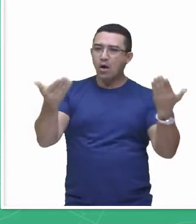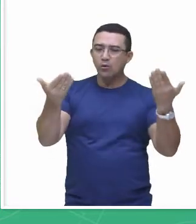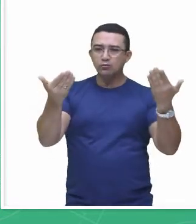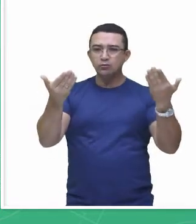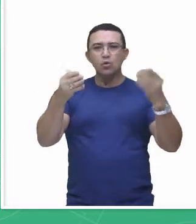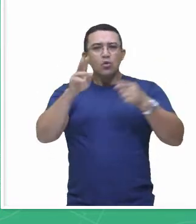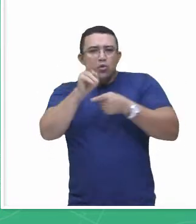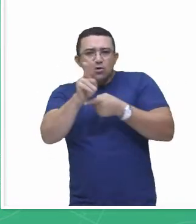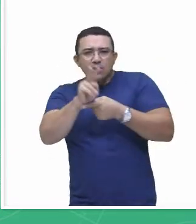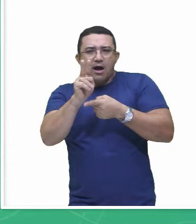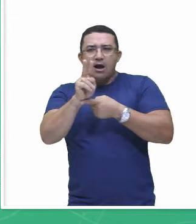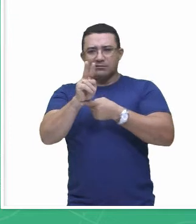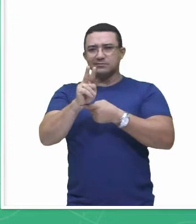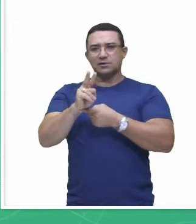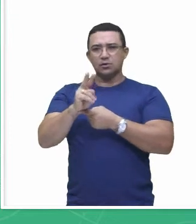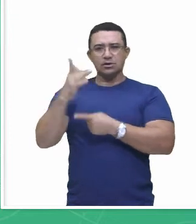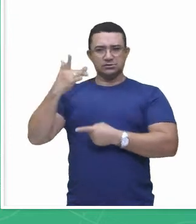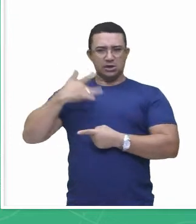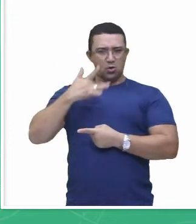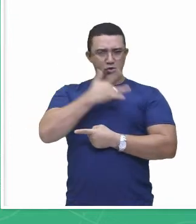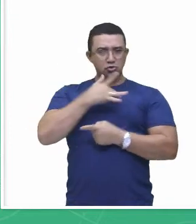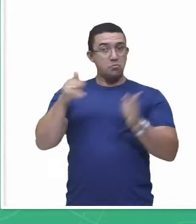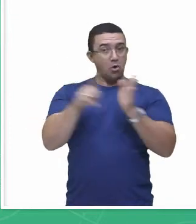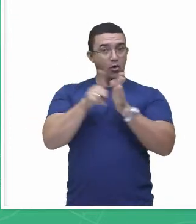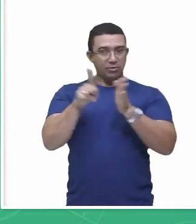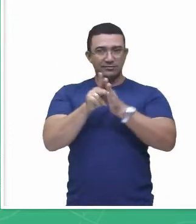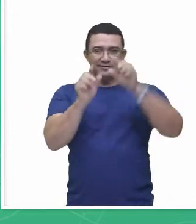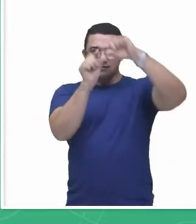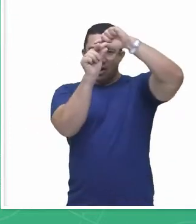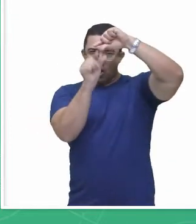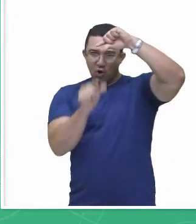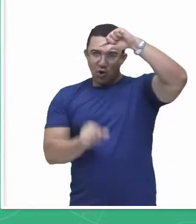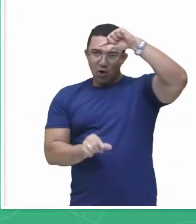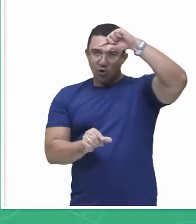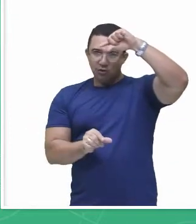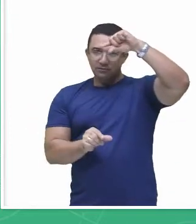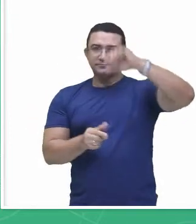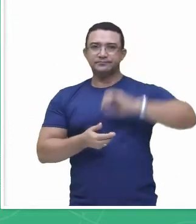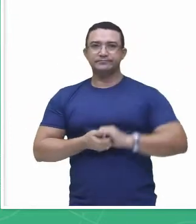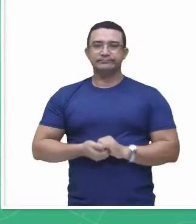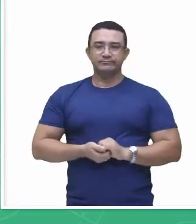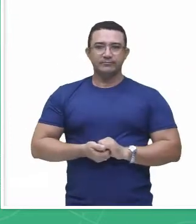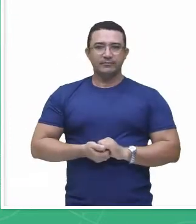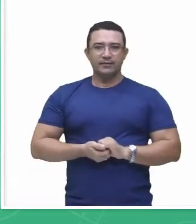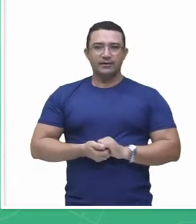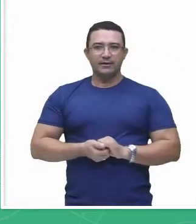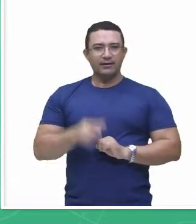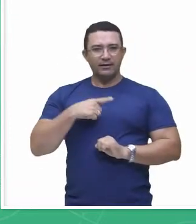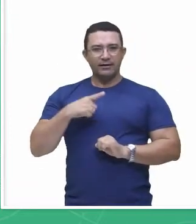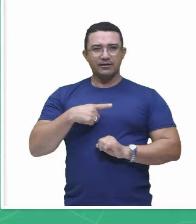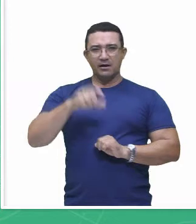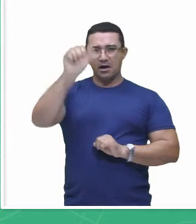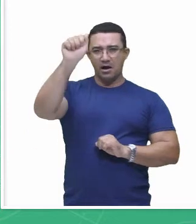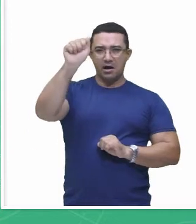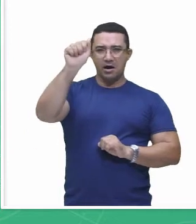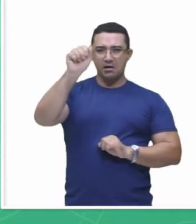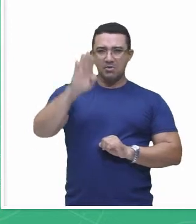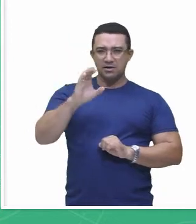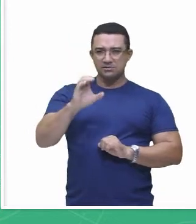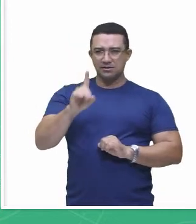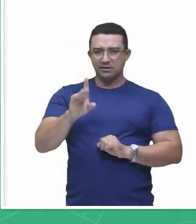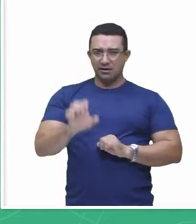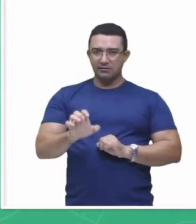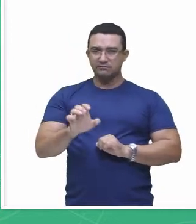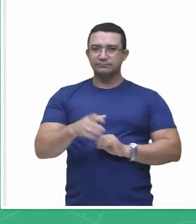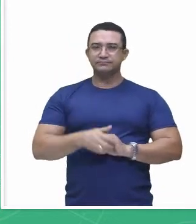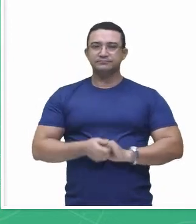coluna vertebral? Vamos ver aí as opções. Nós temos aí, letra A, usar cargas mal